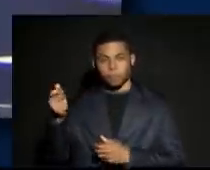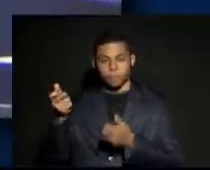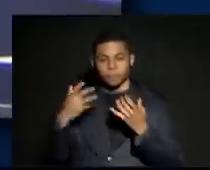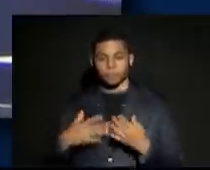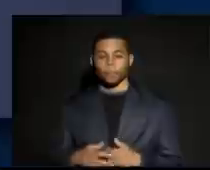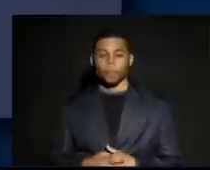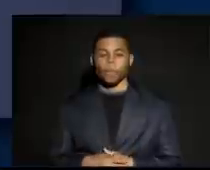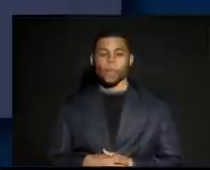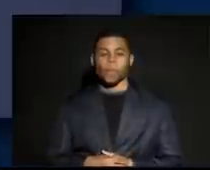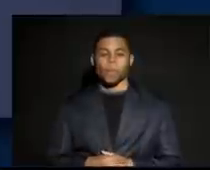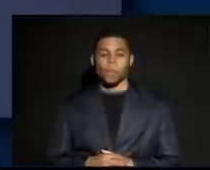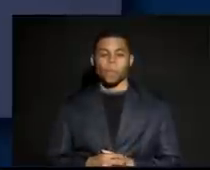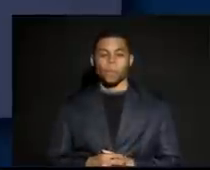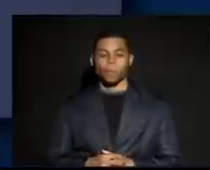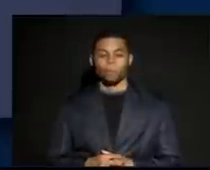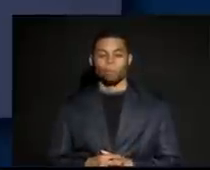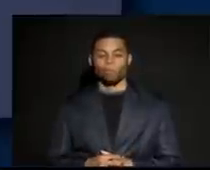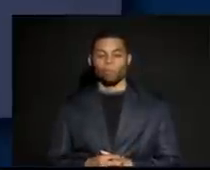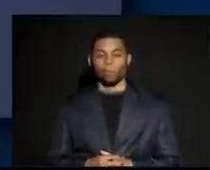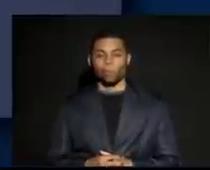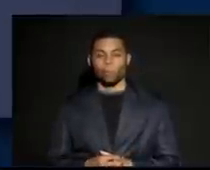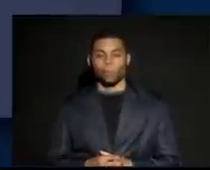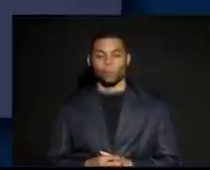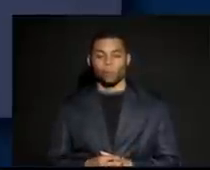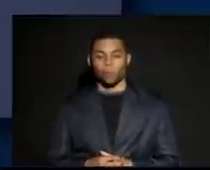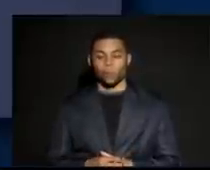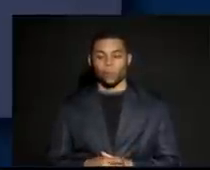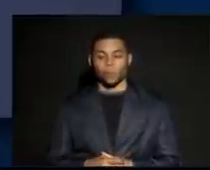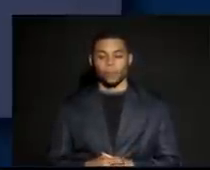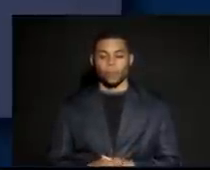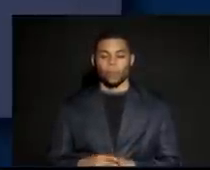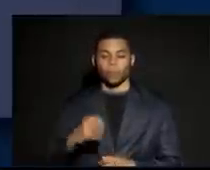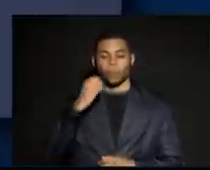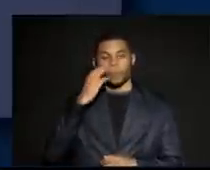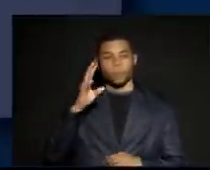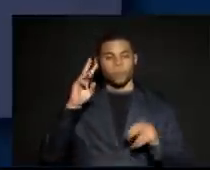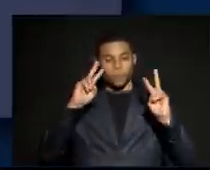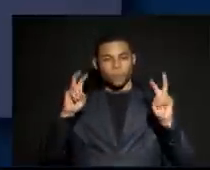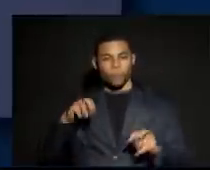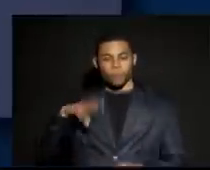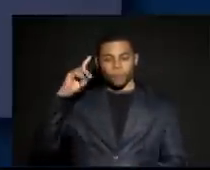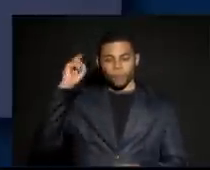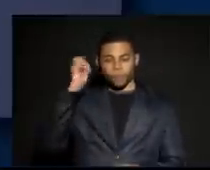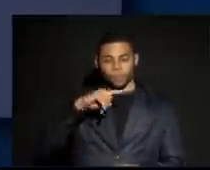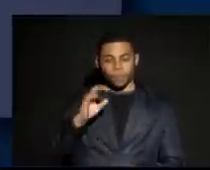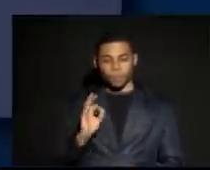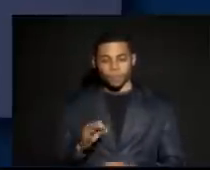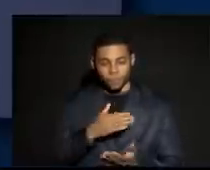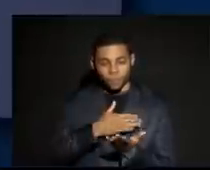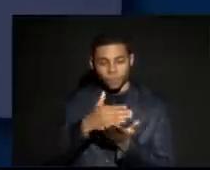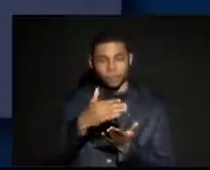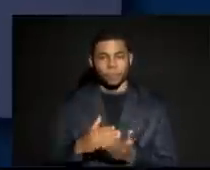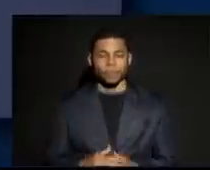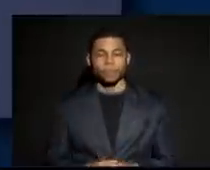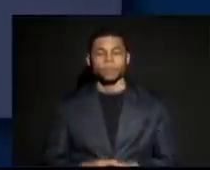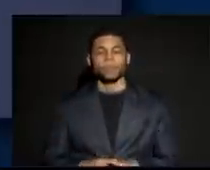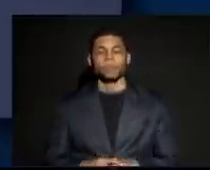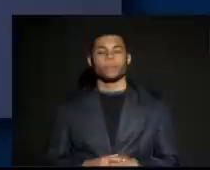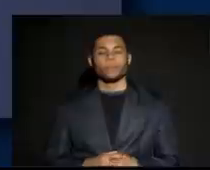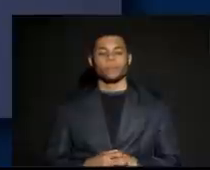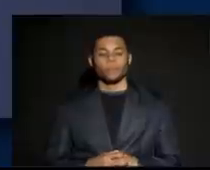isso Tá bom nós vamos começar do tema mais complexo né e e